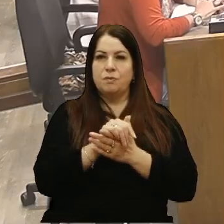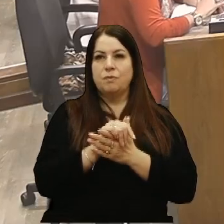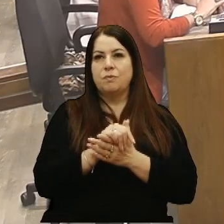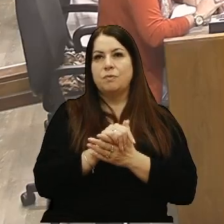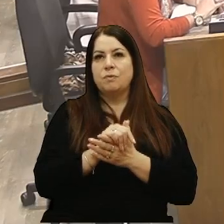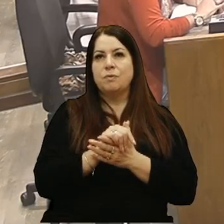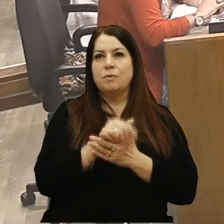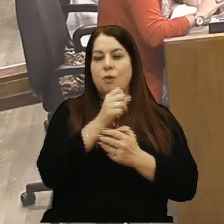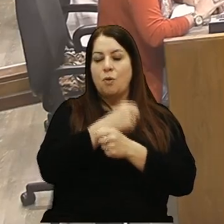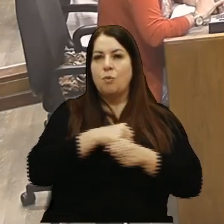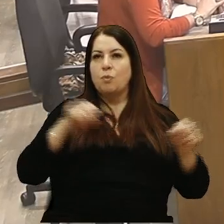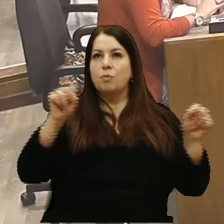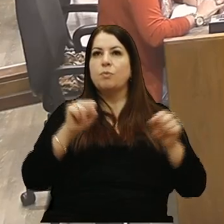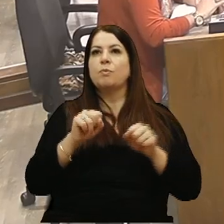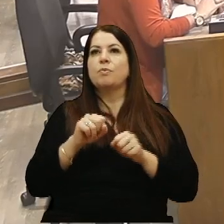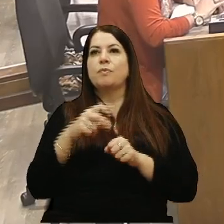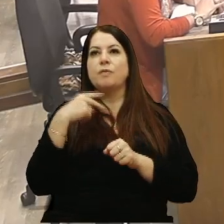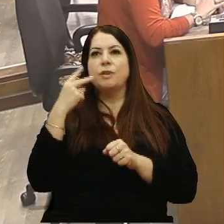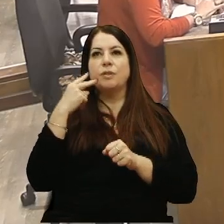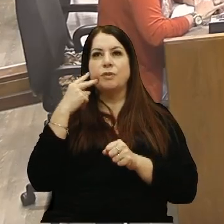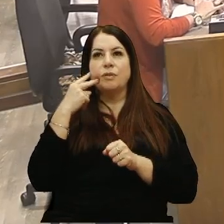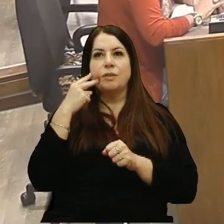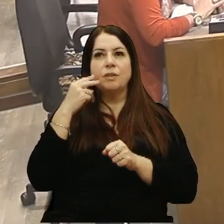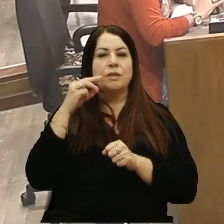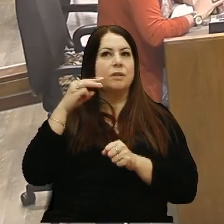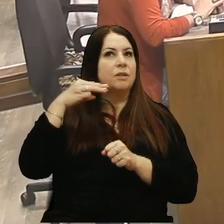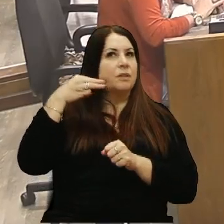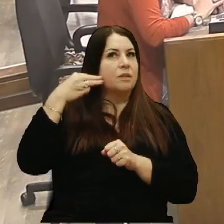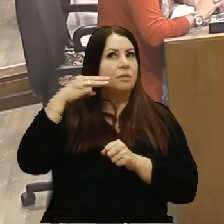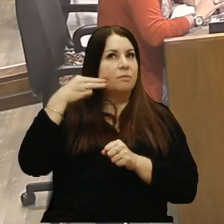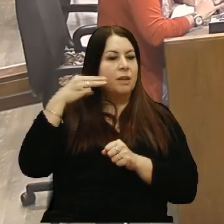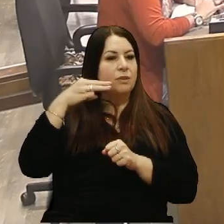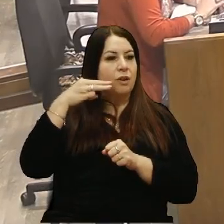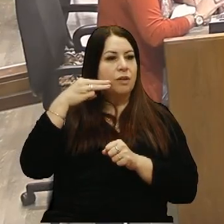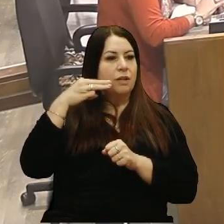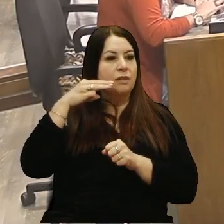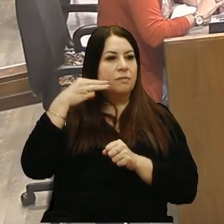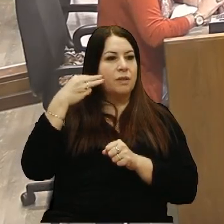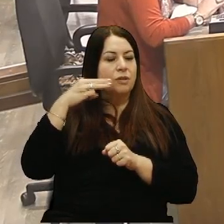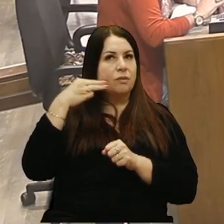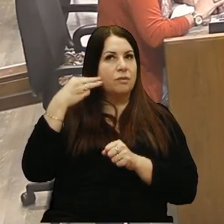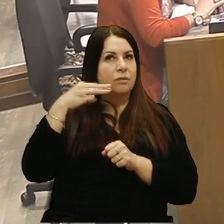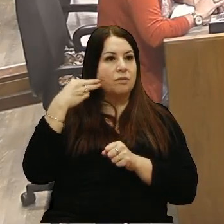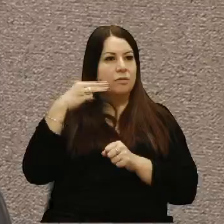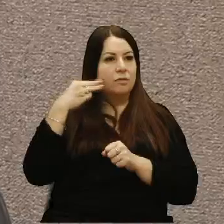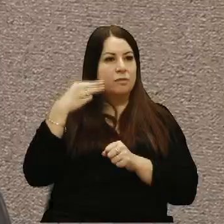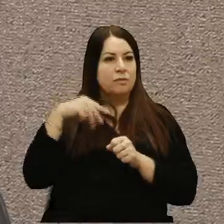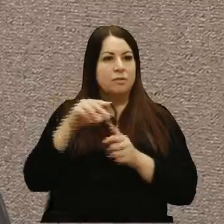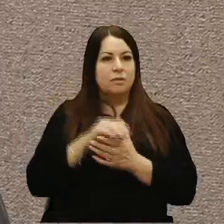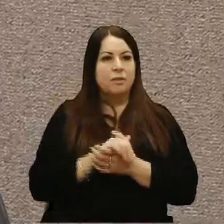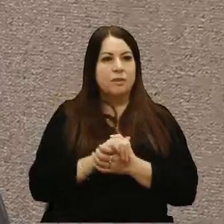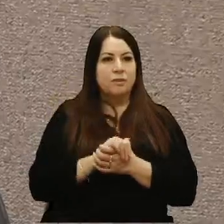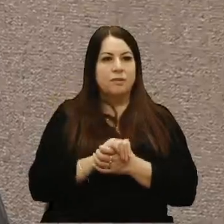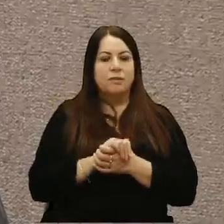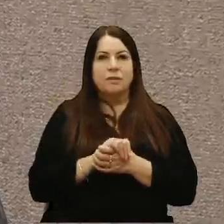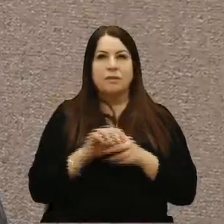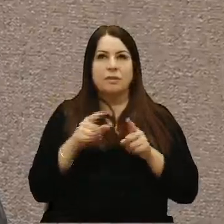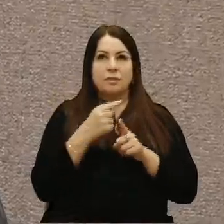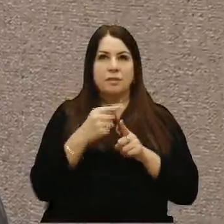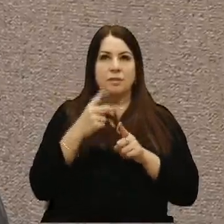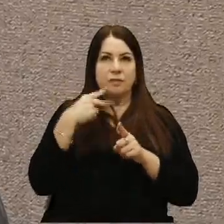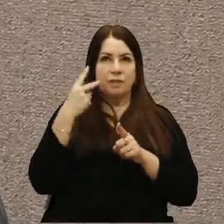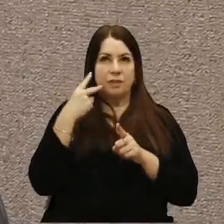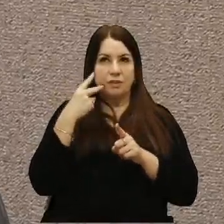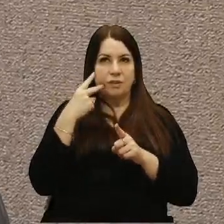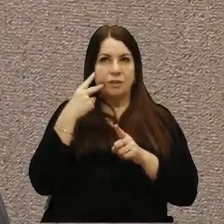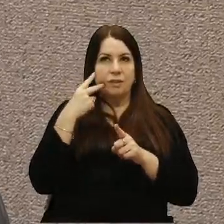Vereadora Marisol Santos, da Iansã, com a palavra. Muito bem, era brincadeira aqui agora. O vereador Rafael de Cifali, vereadora hoje está de